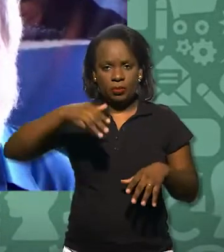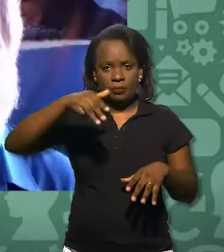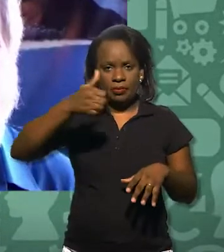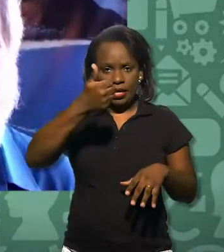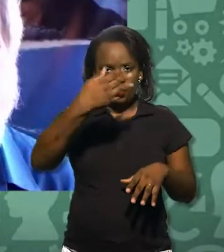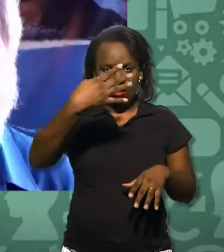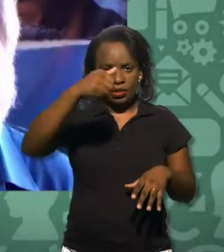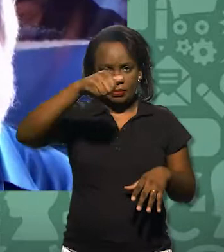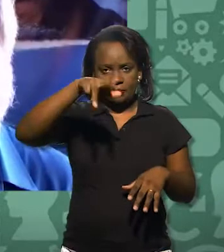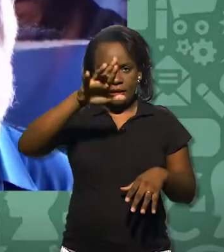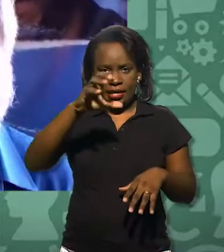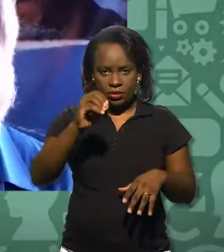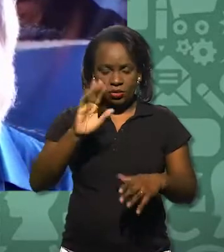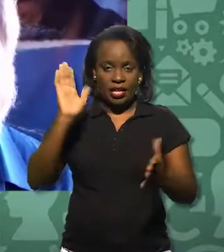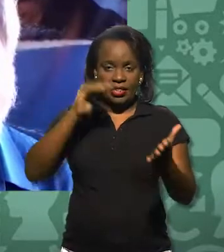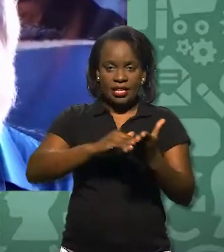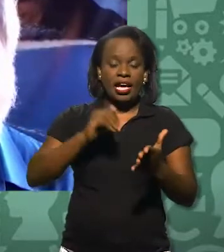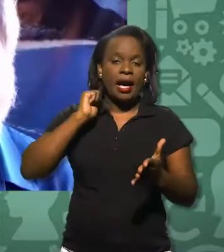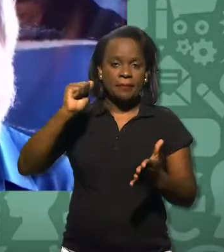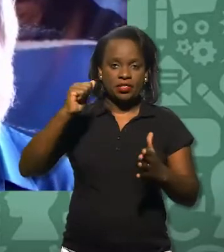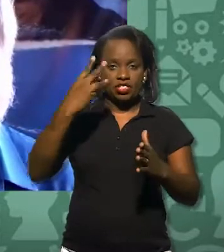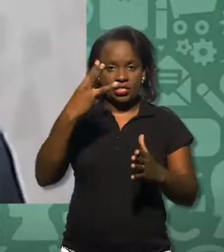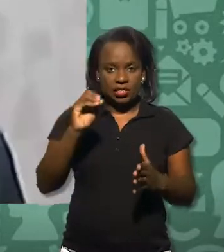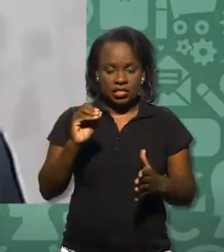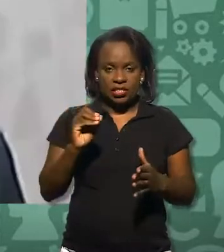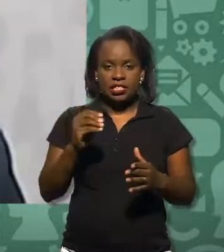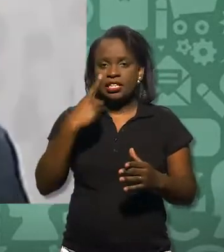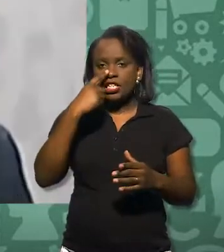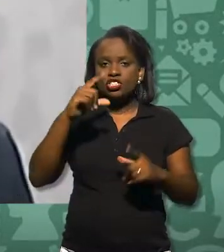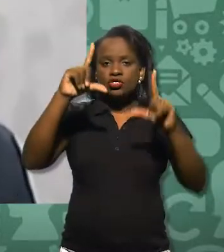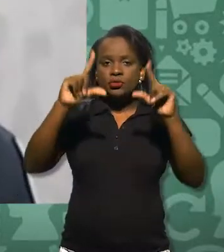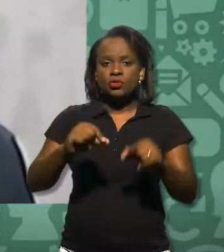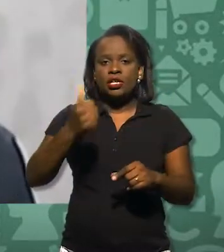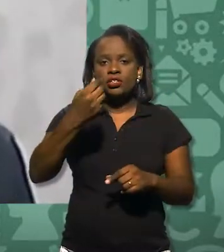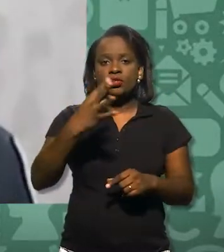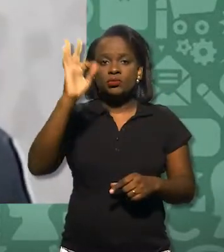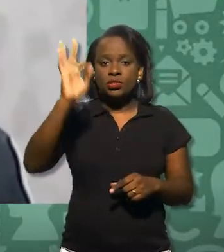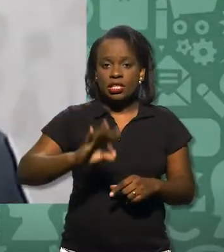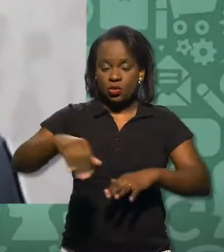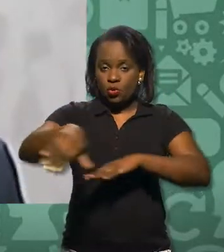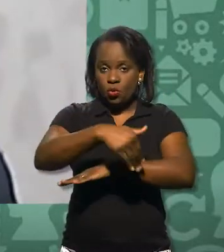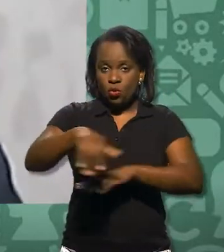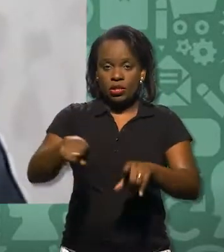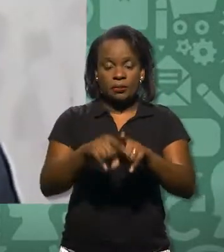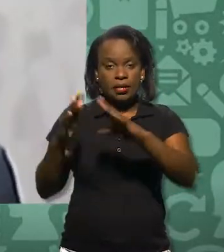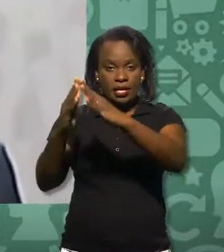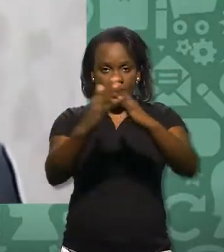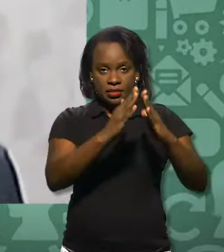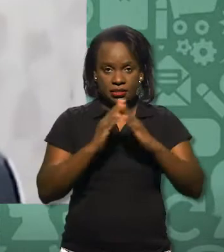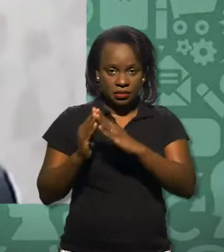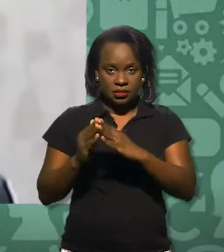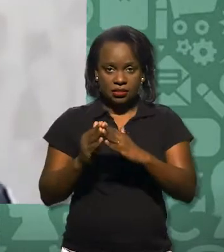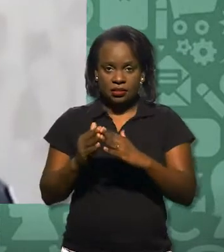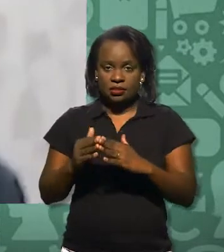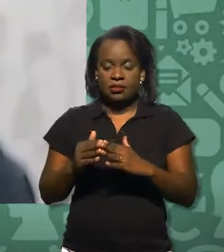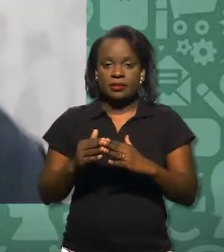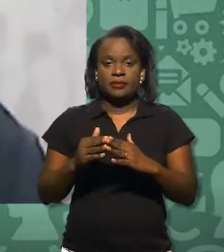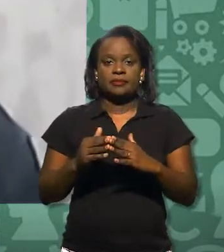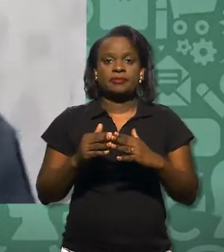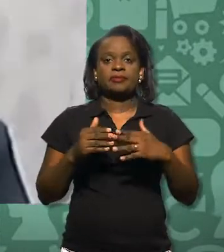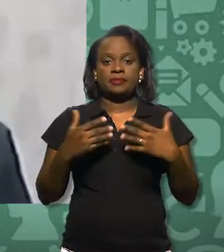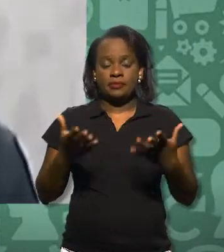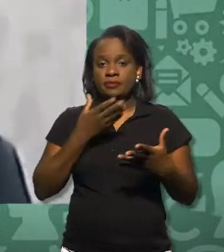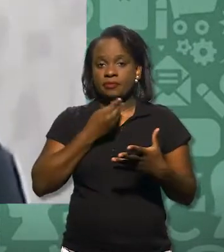em março, dia 14 de março até final de abril, 14% a menos de lixo na rua e no domicílio.